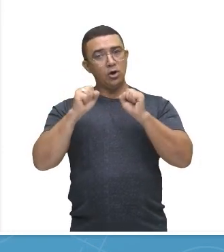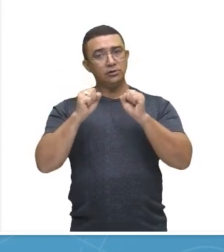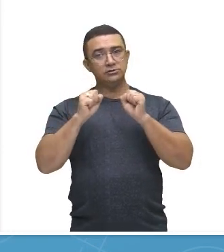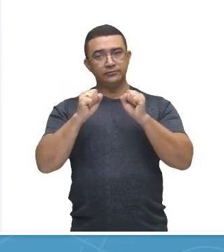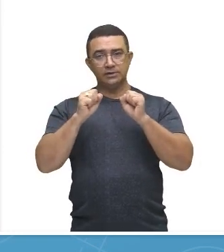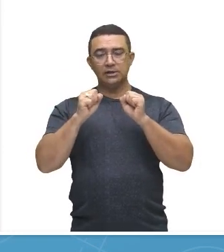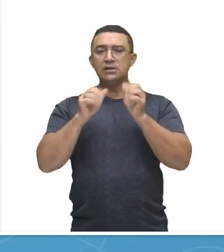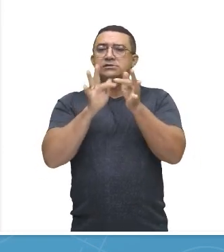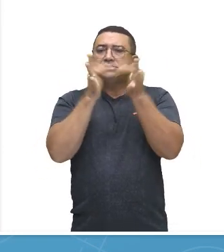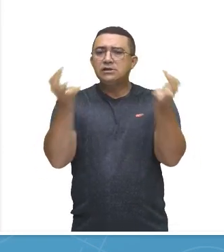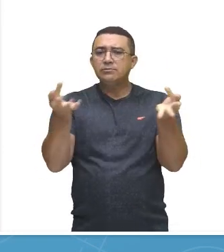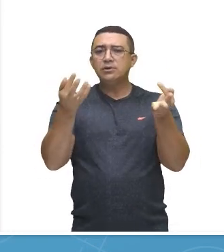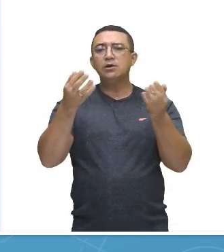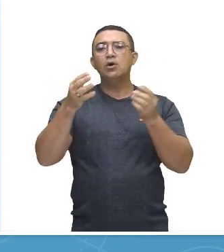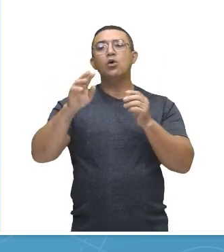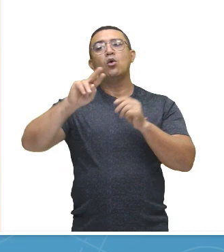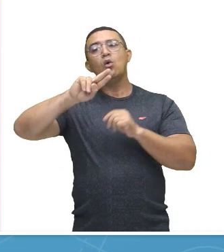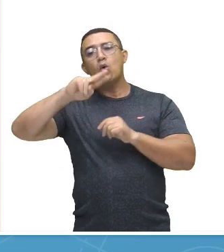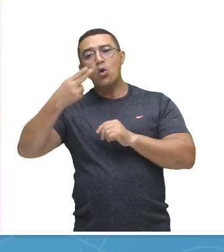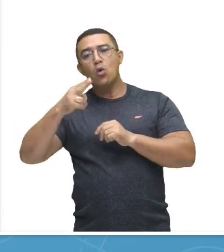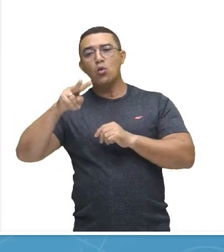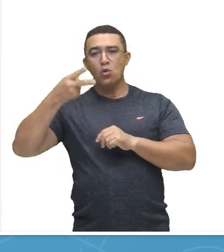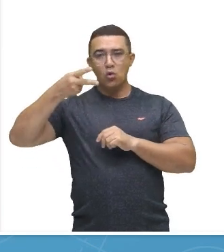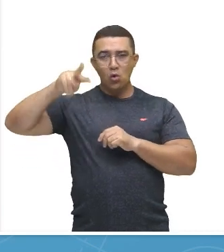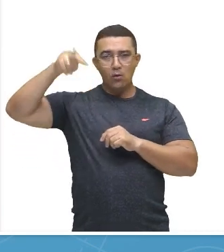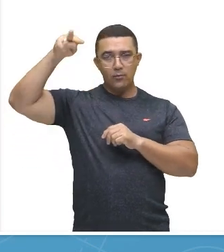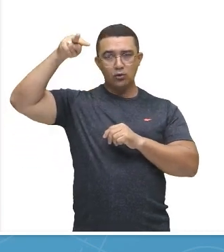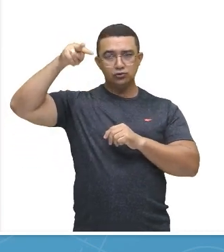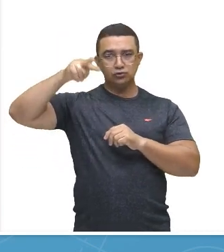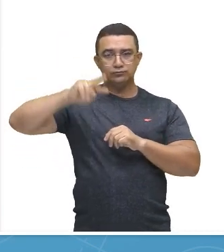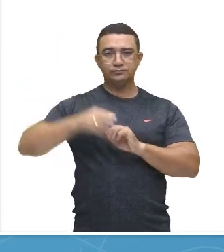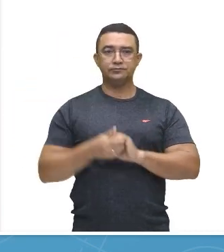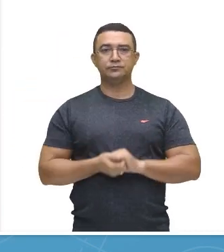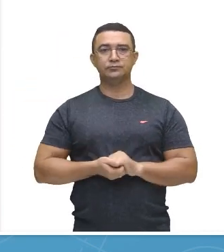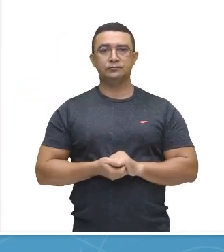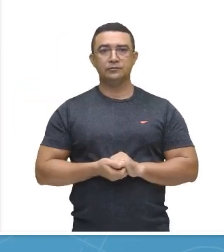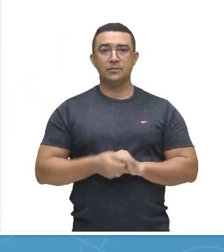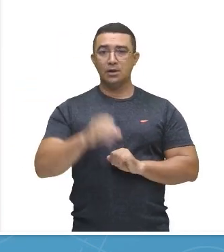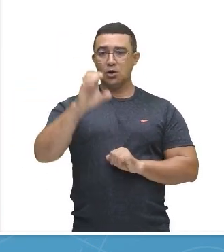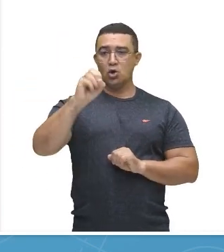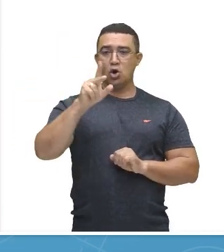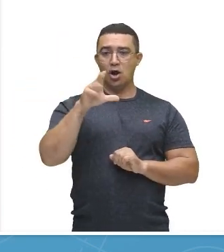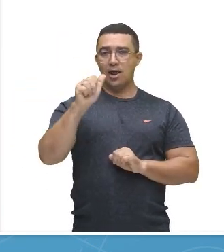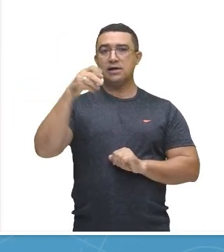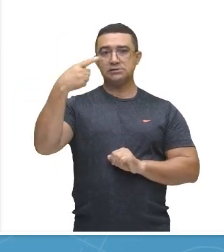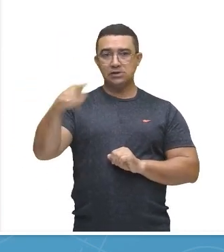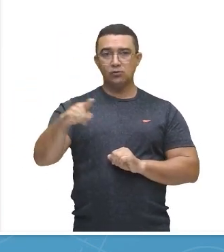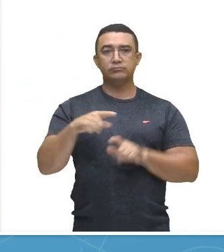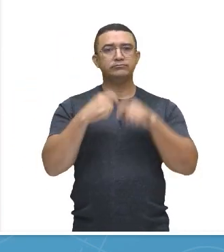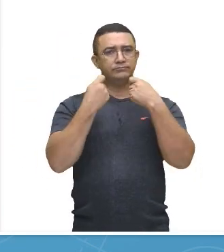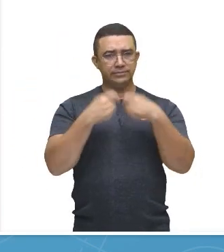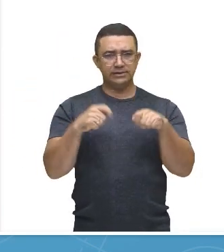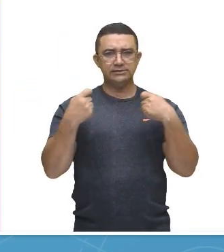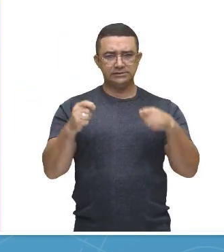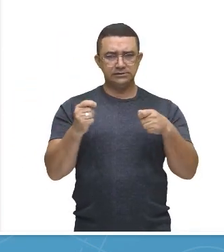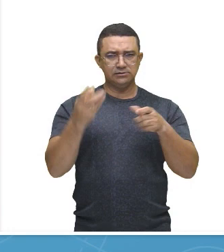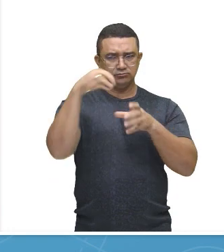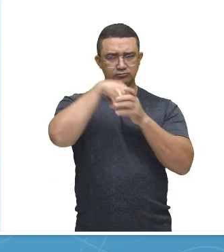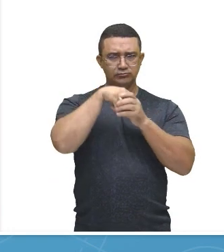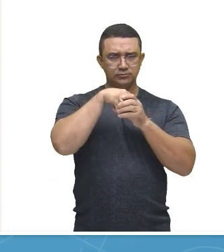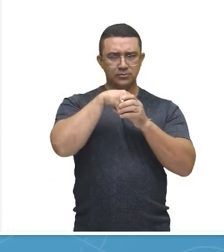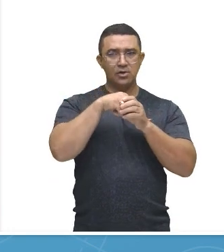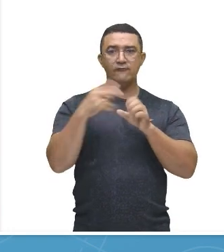exemplos. Aí está então, oração. A oração tem que ter verbo, não é isso? Oração tem que ter verbo.